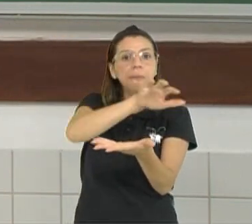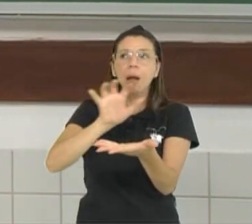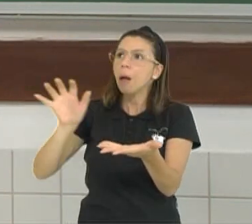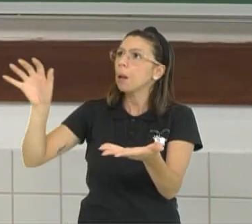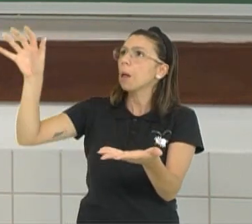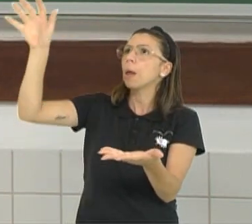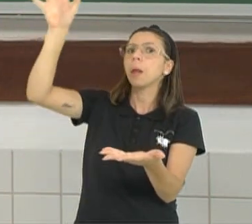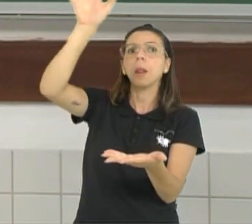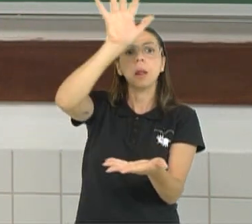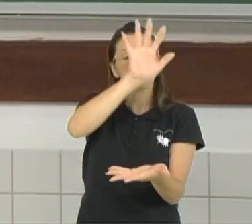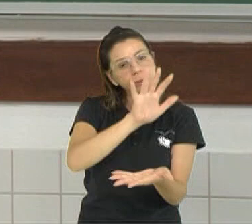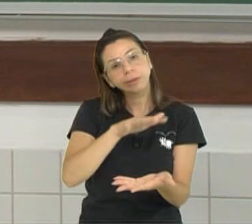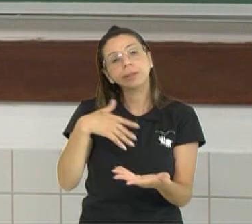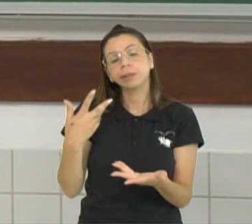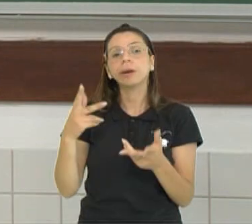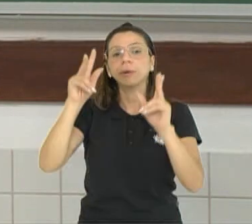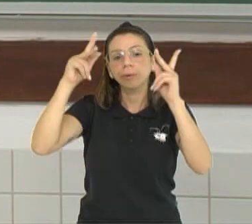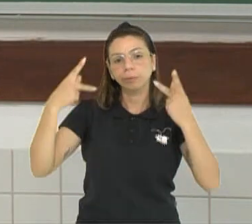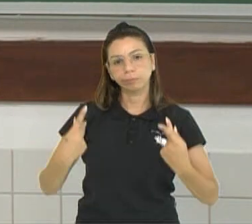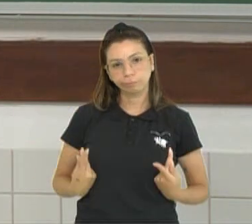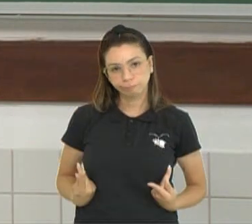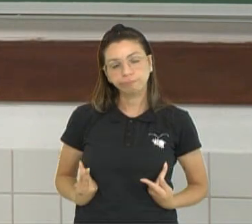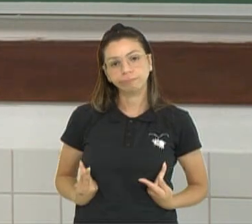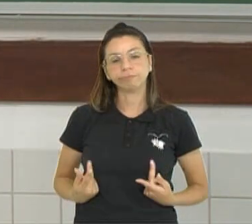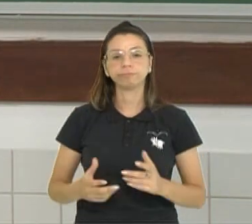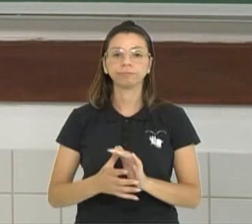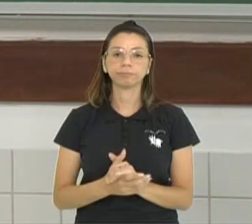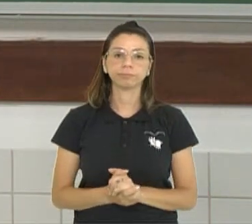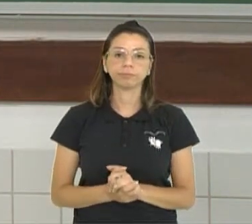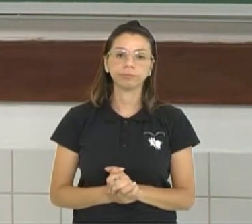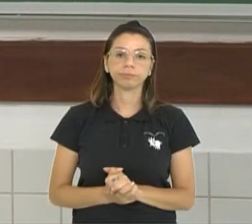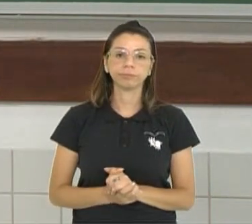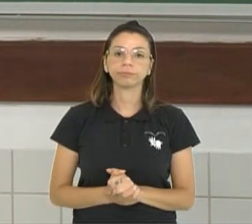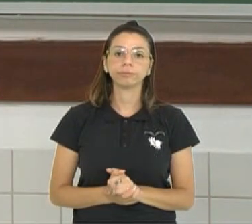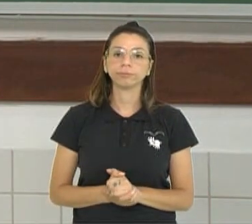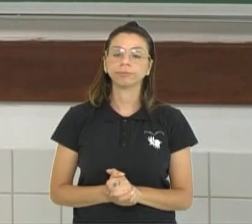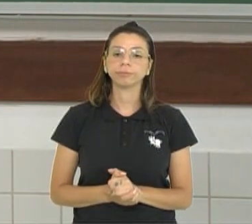gigantesca, que é a nossa espécie Homo sapiens sapiens.